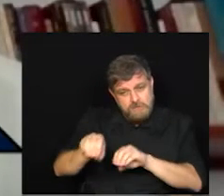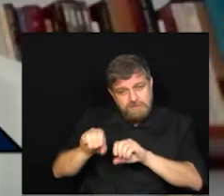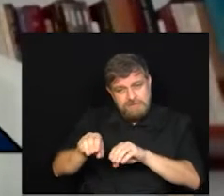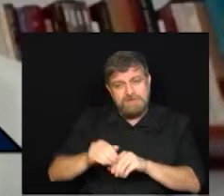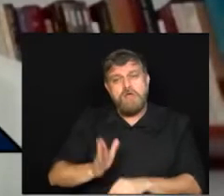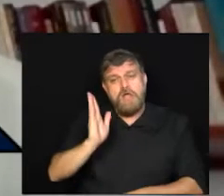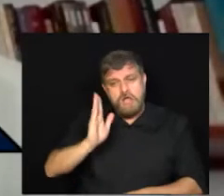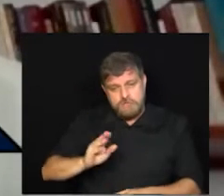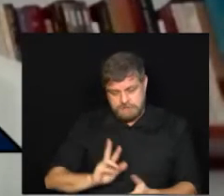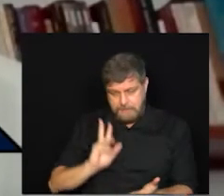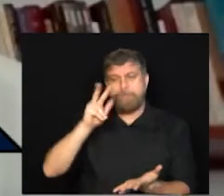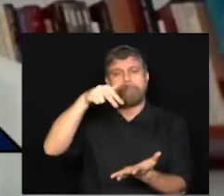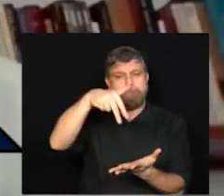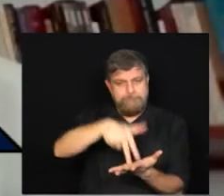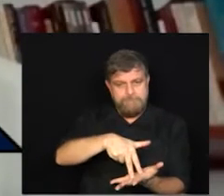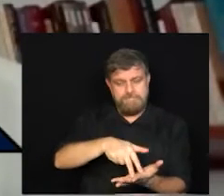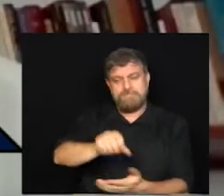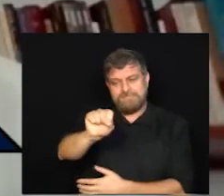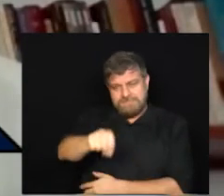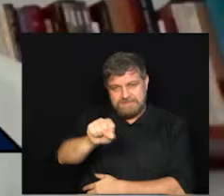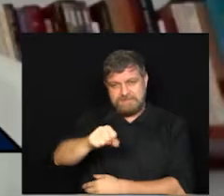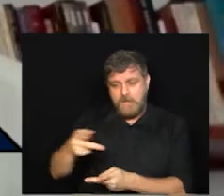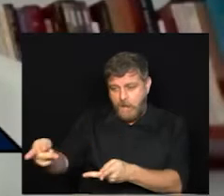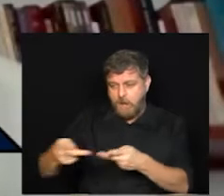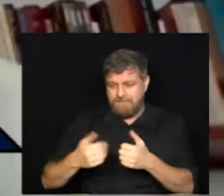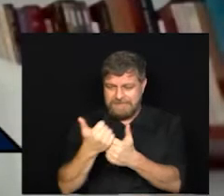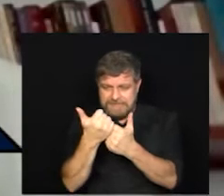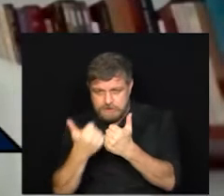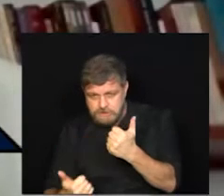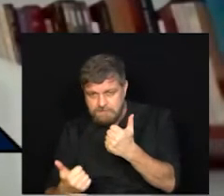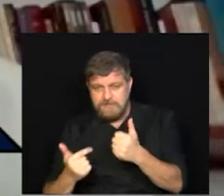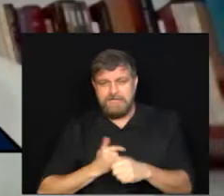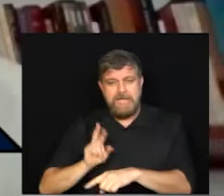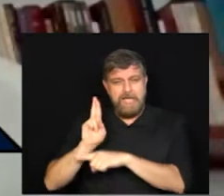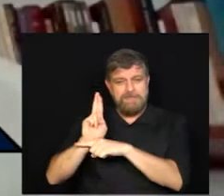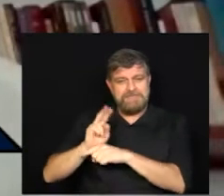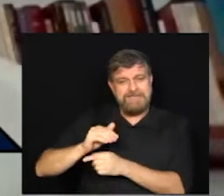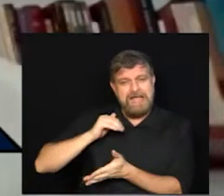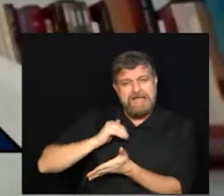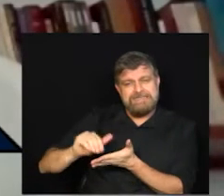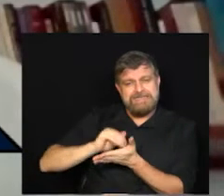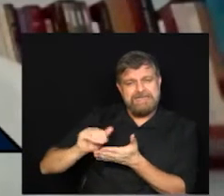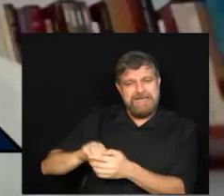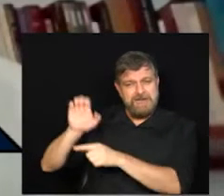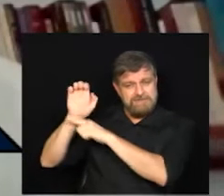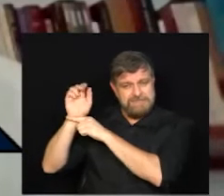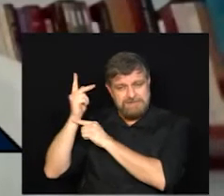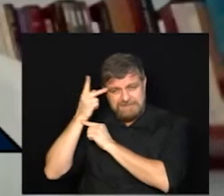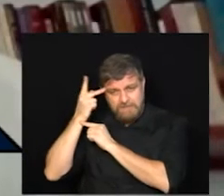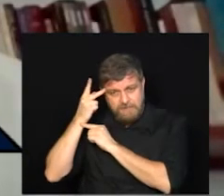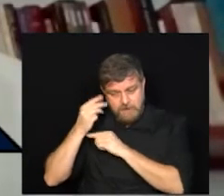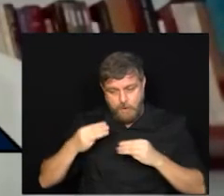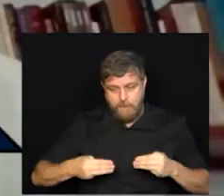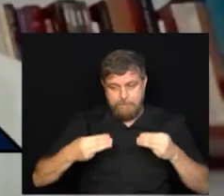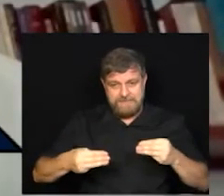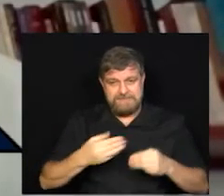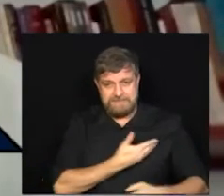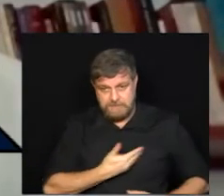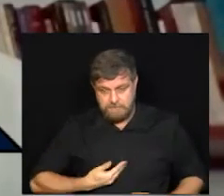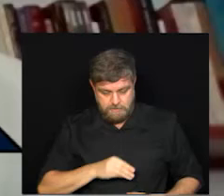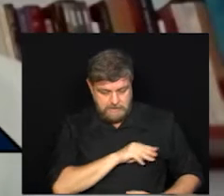já confirmou a presença, nós convidamos as diretorias de ensino que representam a Secretaria Estadual, o Ministério Público